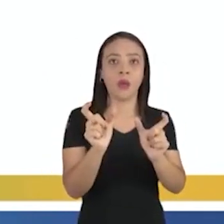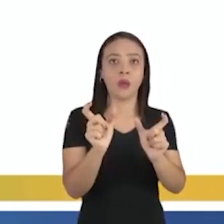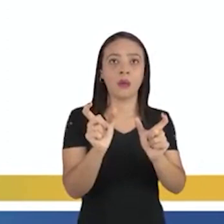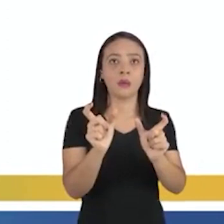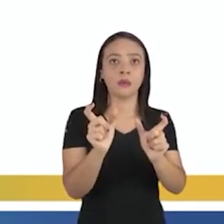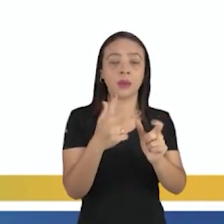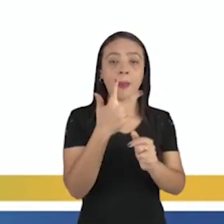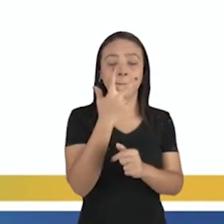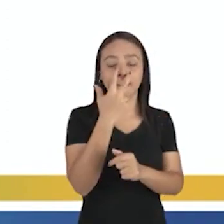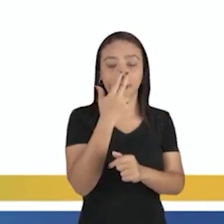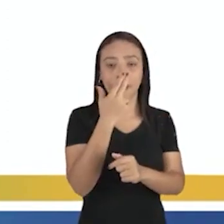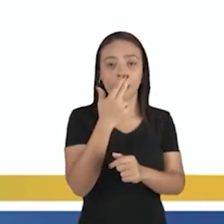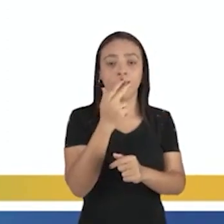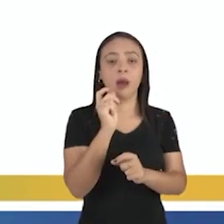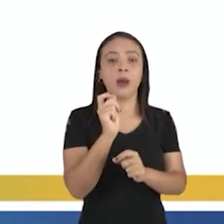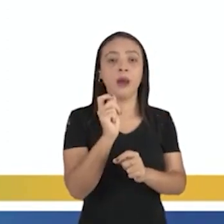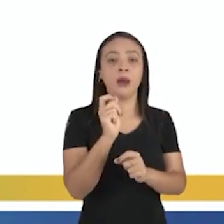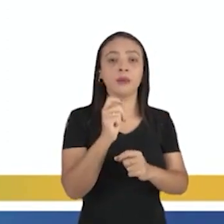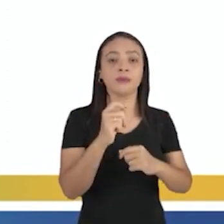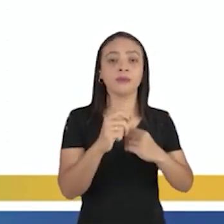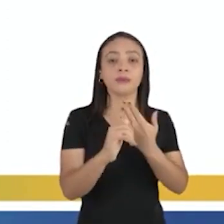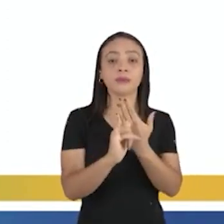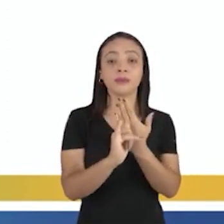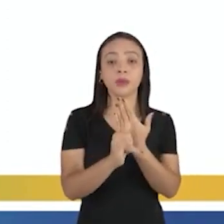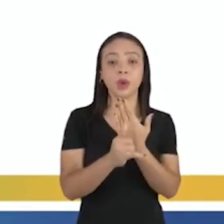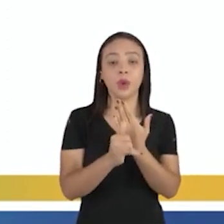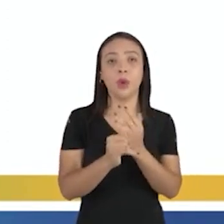cara na janela em crônica de jornal.